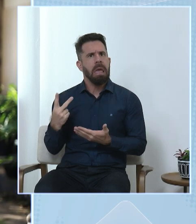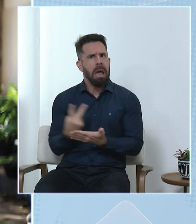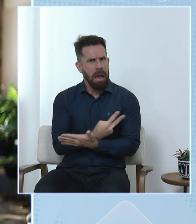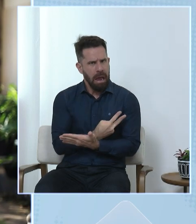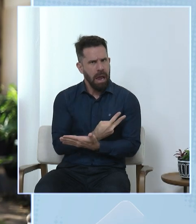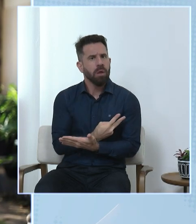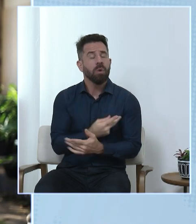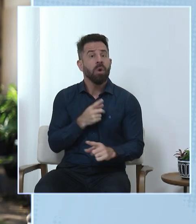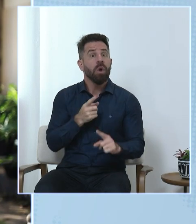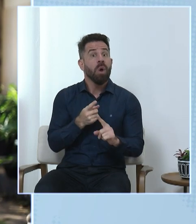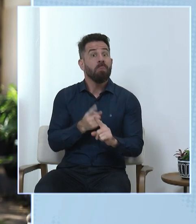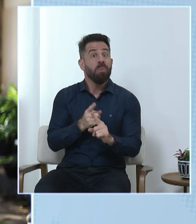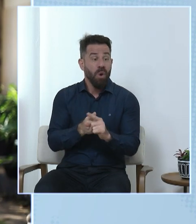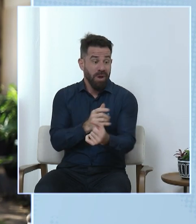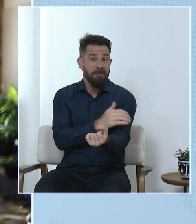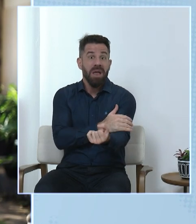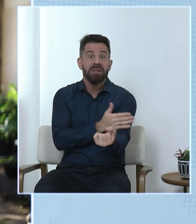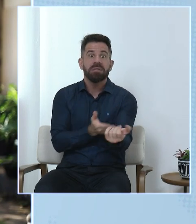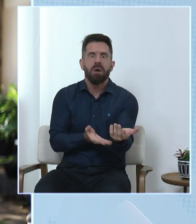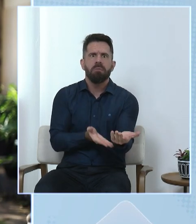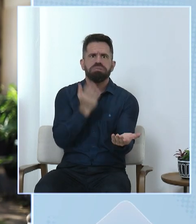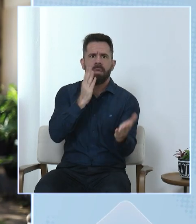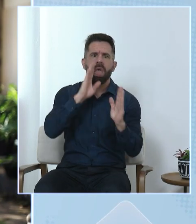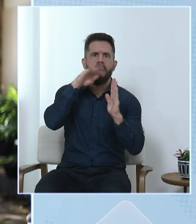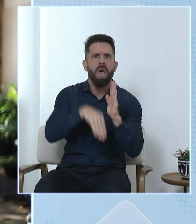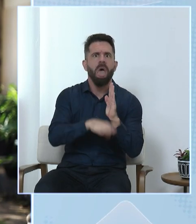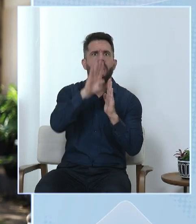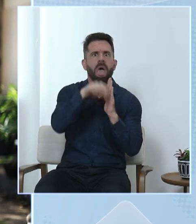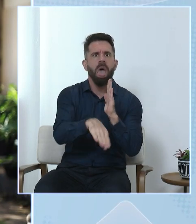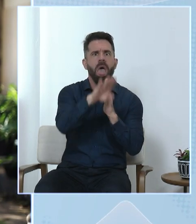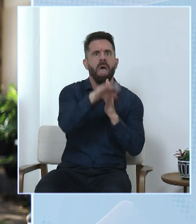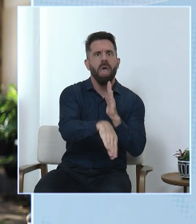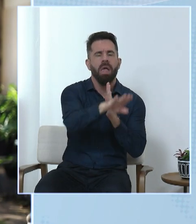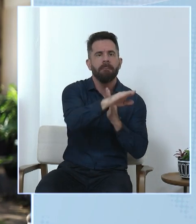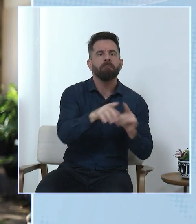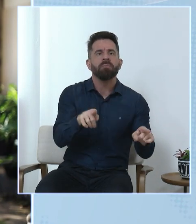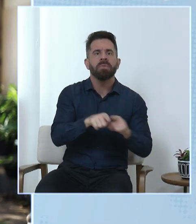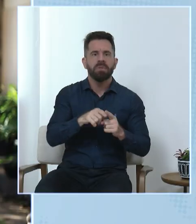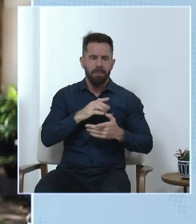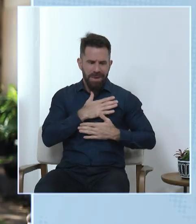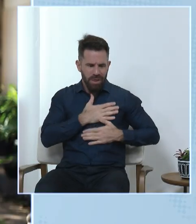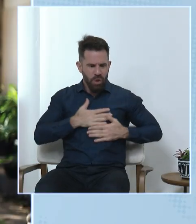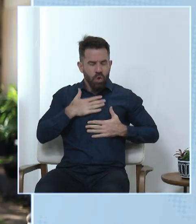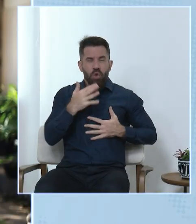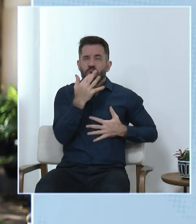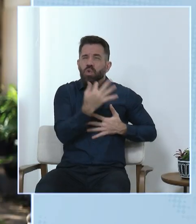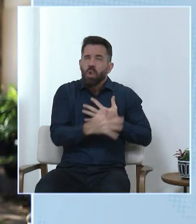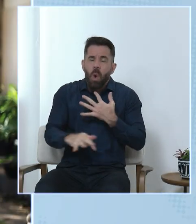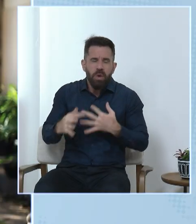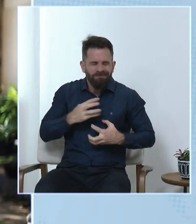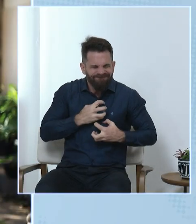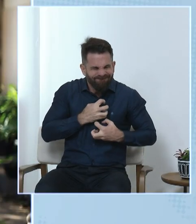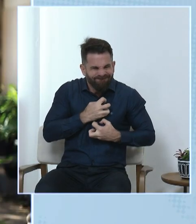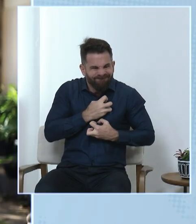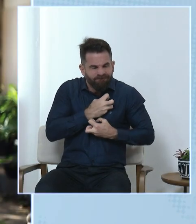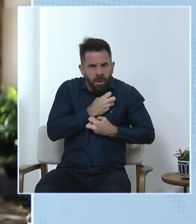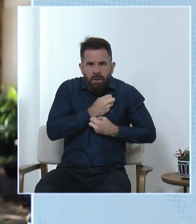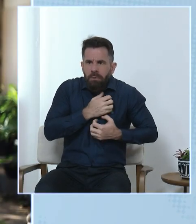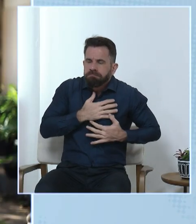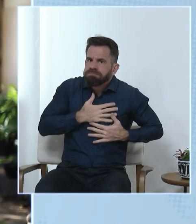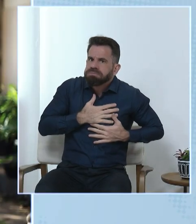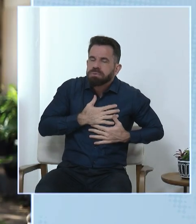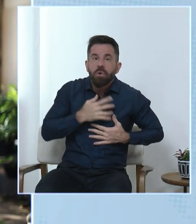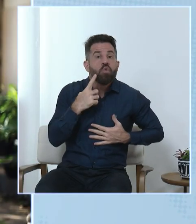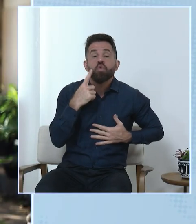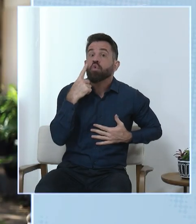porque minha pressão começou a oscilar muito. Eu sentia as dores do peito aumentando, e quando teve o